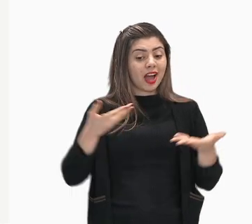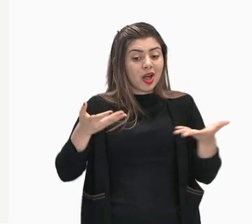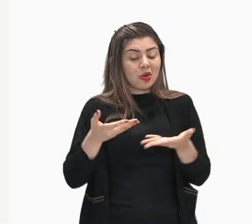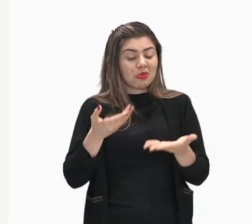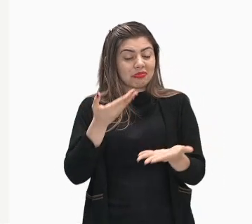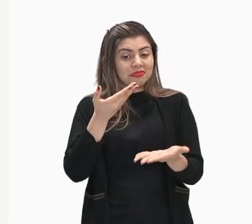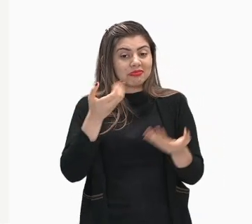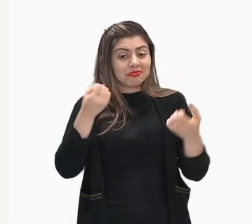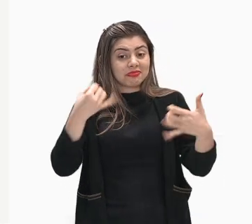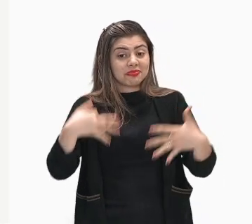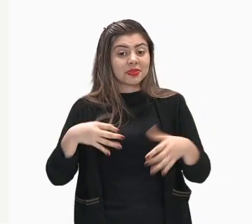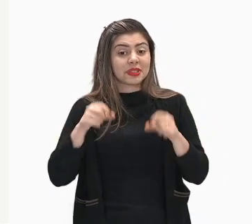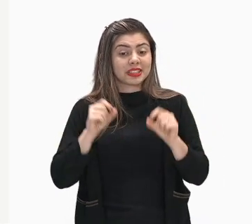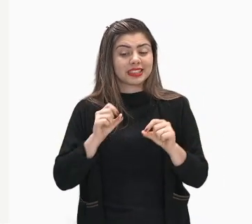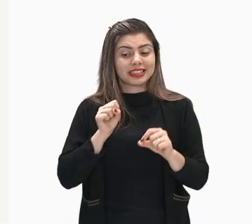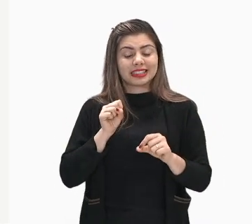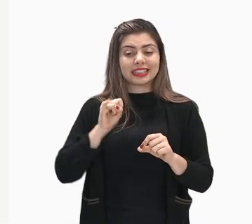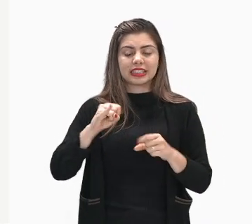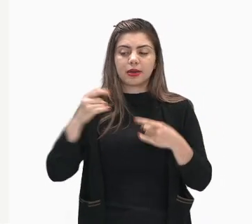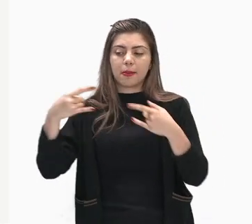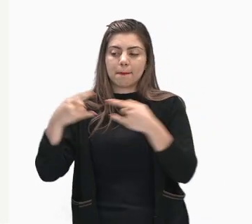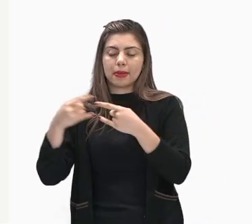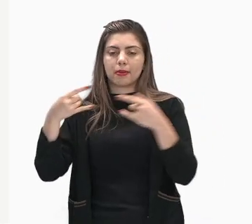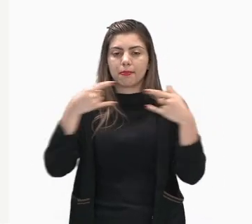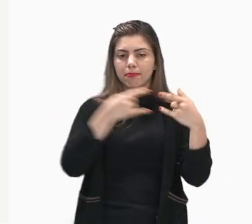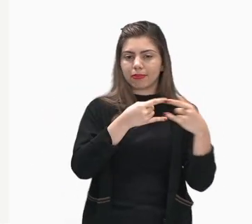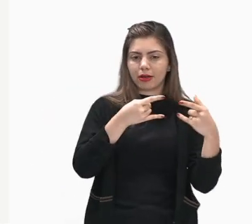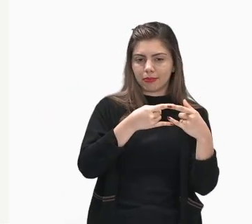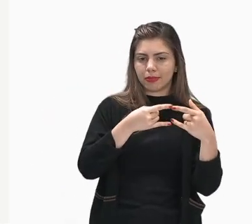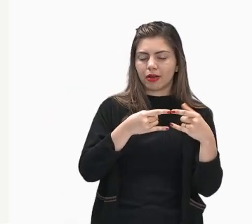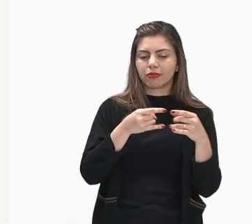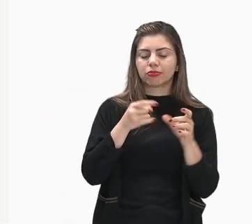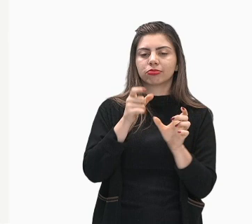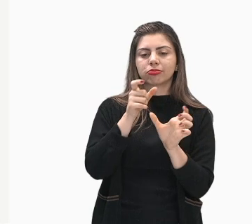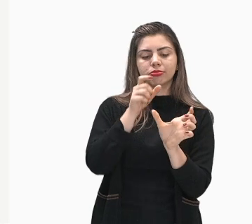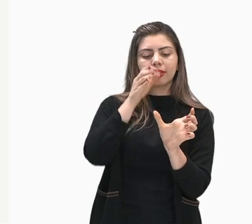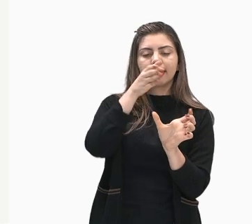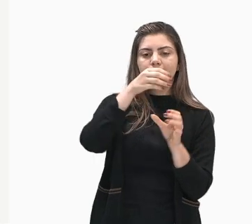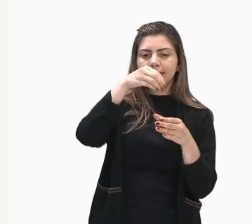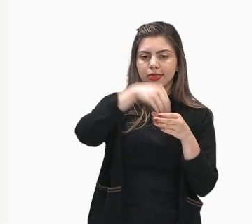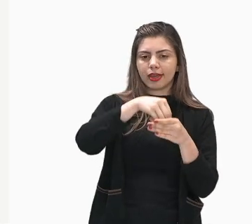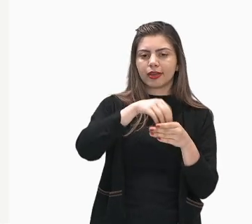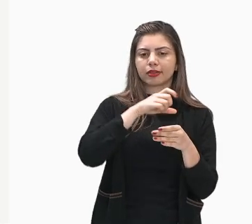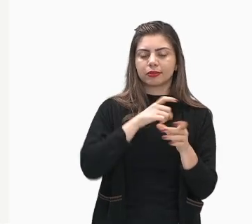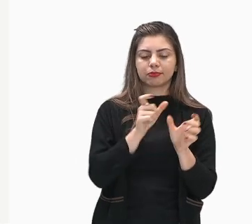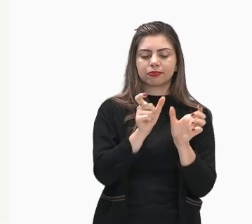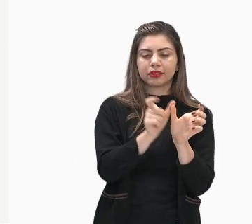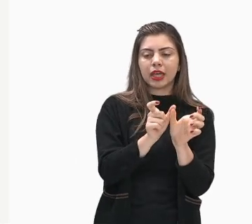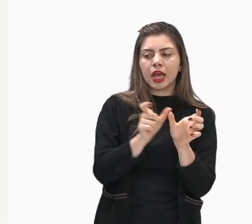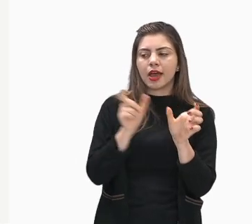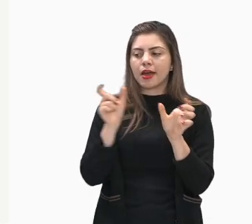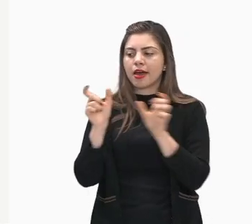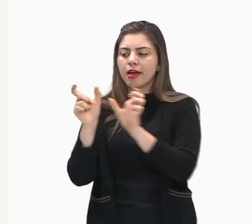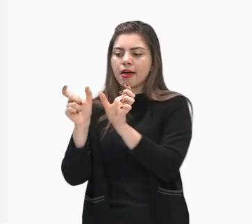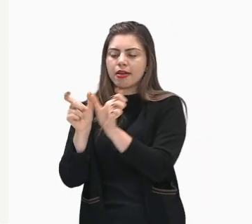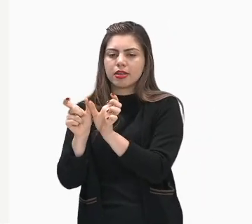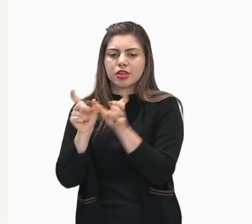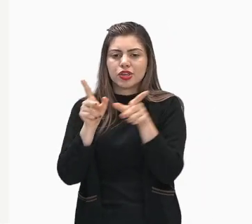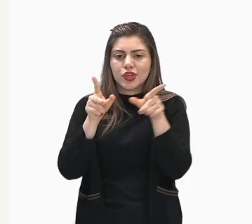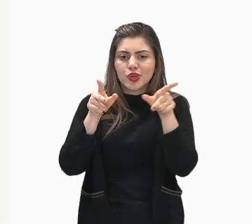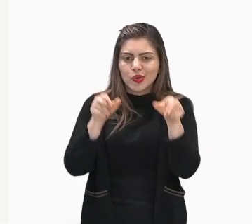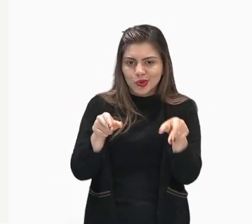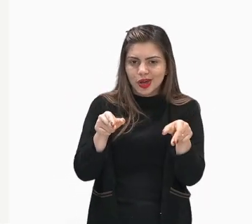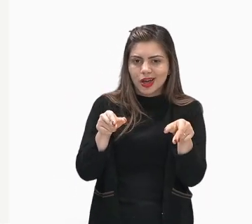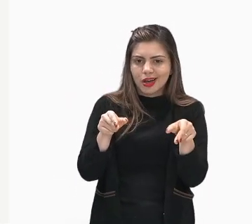vou aproximar os polos de um ímã e esses polos que eu estou aproximando, eles são iguais, que é o caso